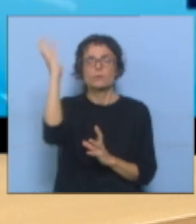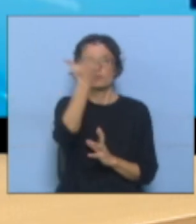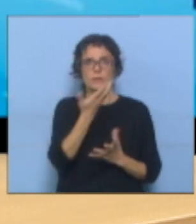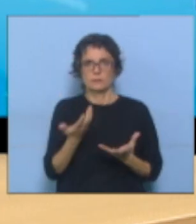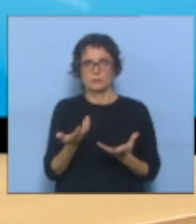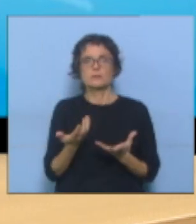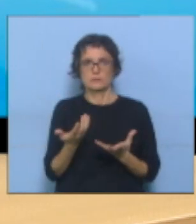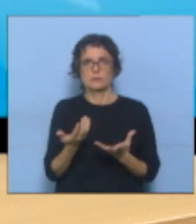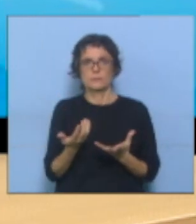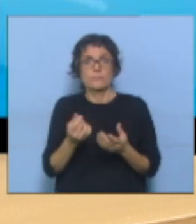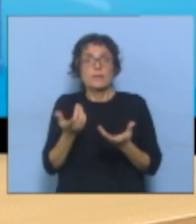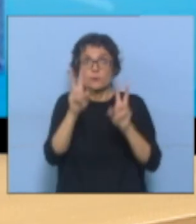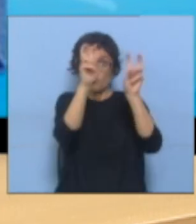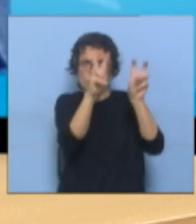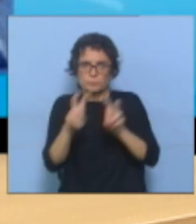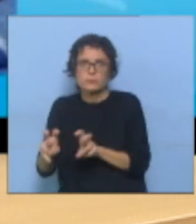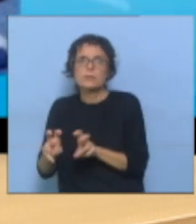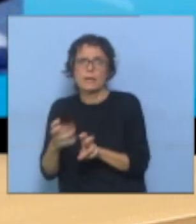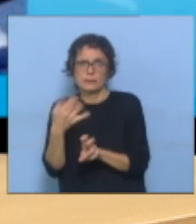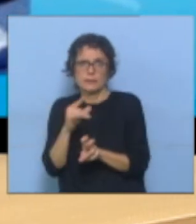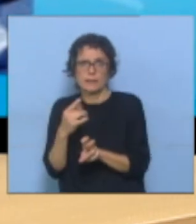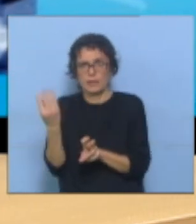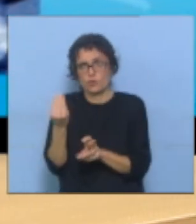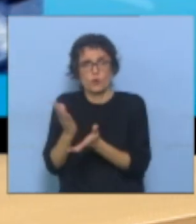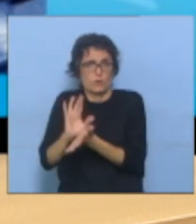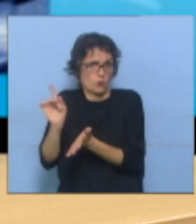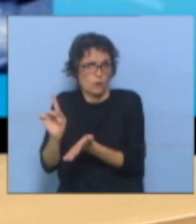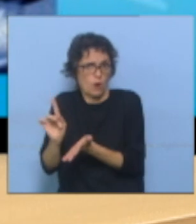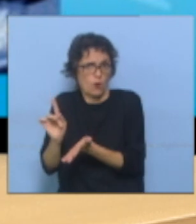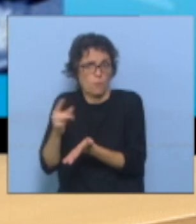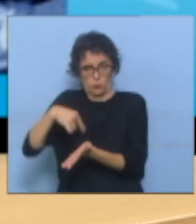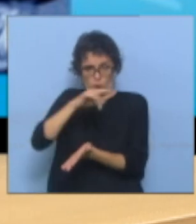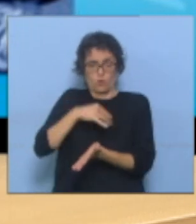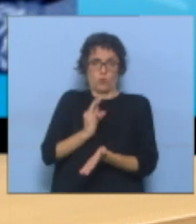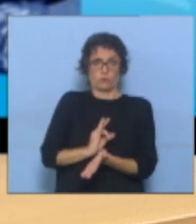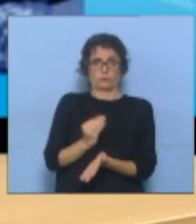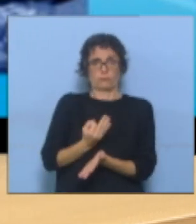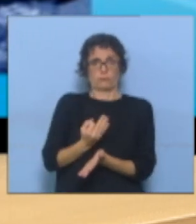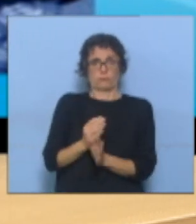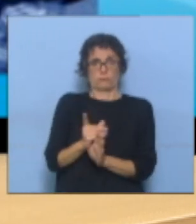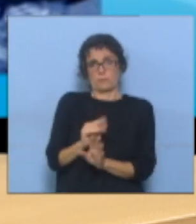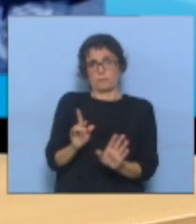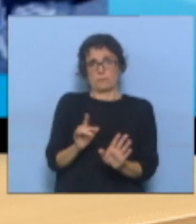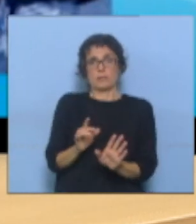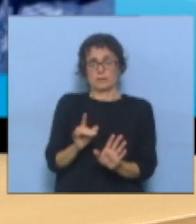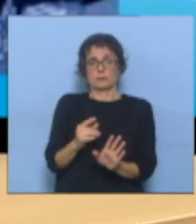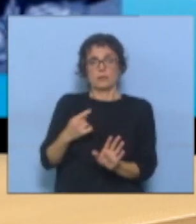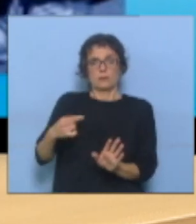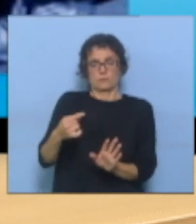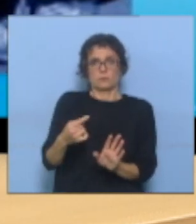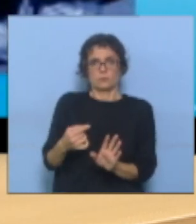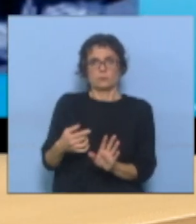prazo. Enfim, estes são temas que não são exclusivamente dos jovens. Nós próprios confrontamos-nos com estes paradoxos e